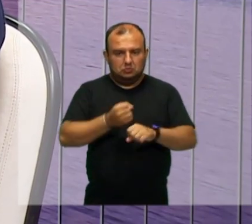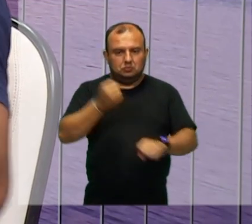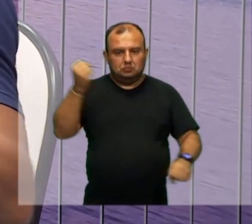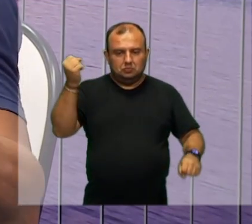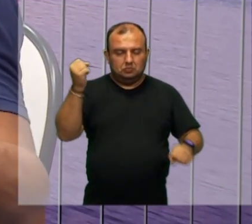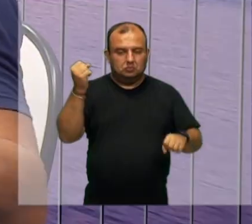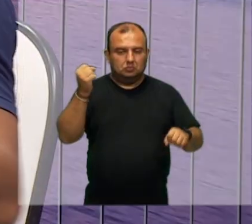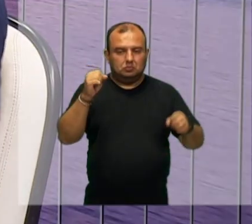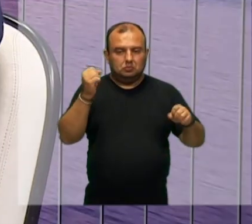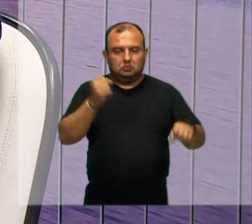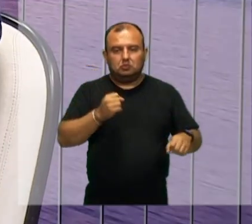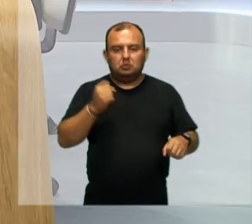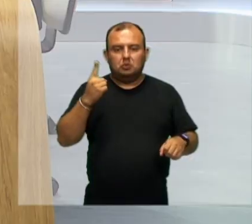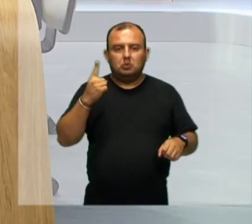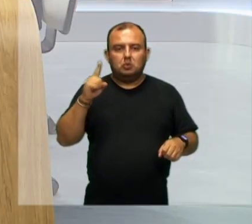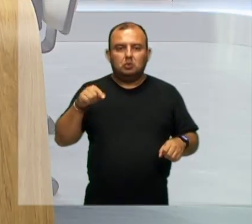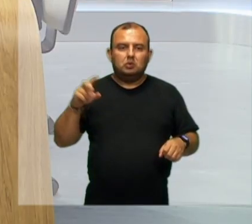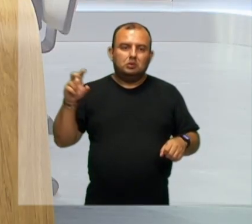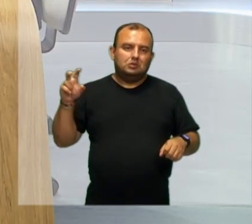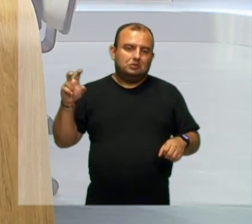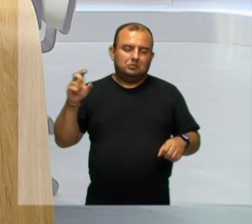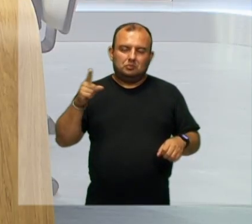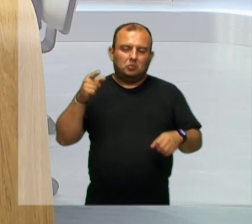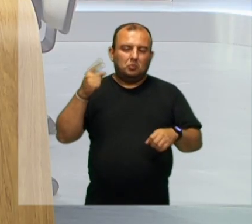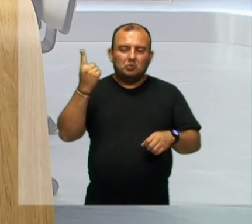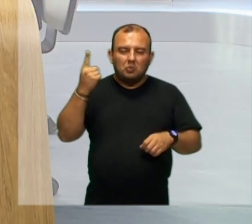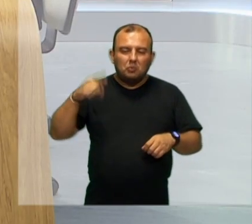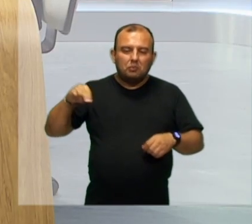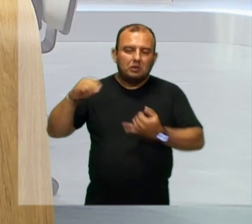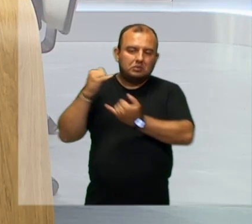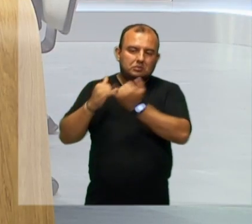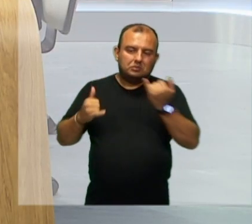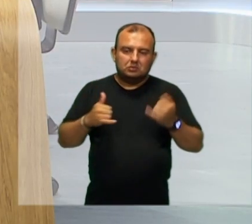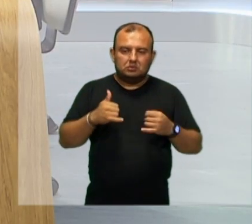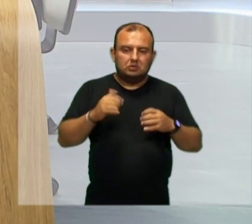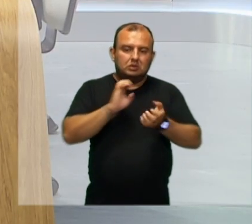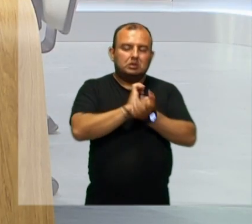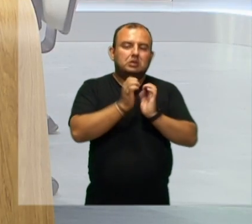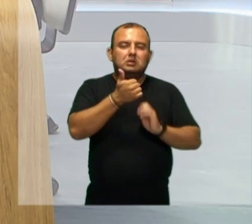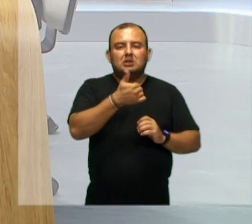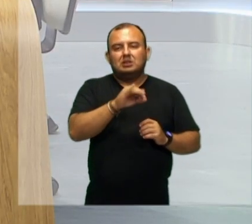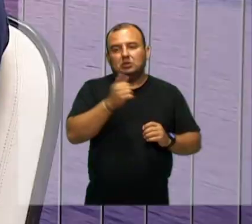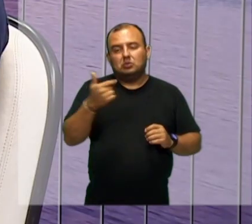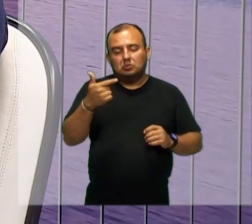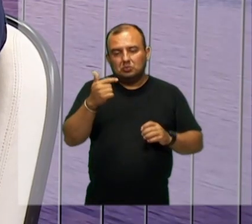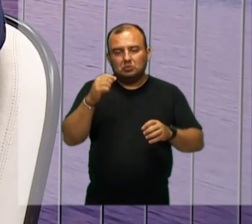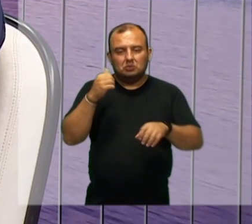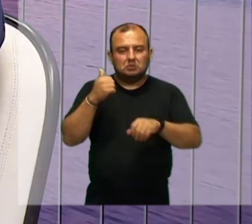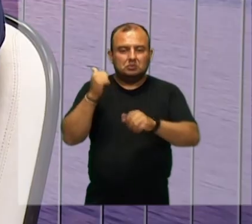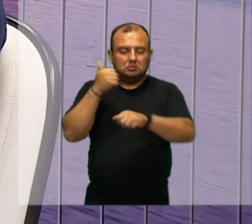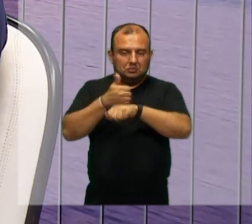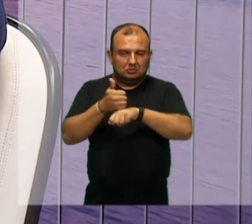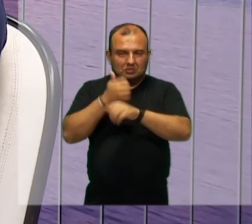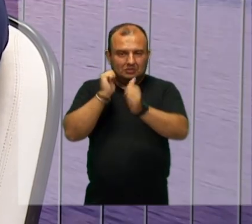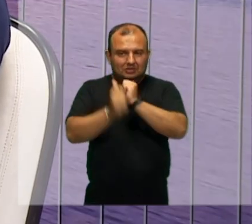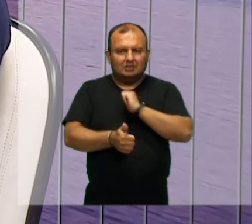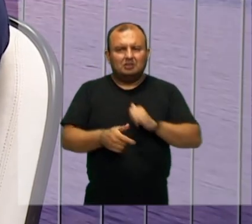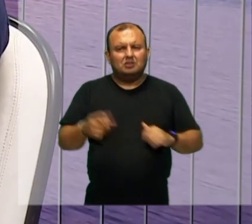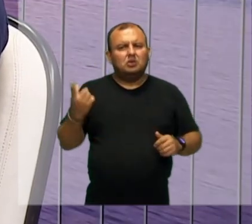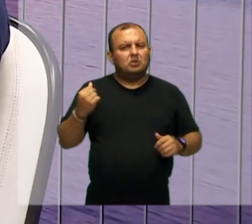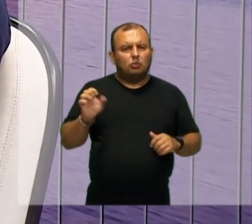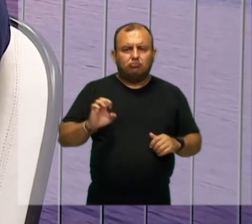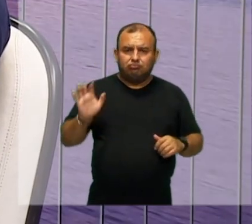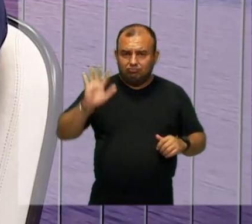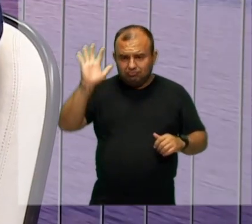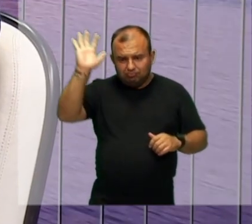você divida ele, dá 1,5 metro. O custo para transportar isso seria muito... E uma equipe de 10, 12 atletas, isso seria um valor estratosférico.